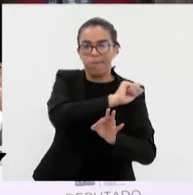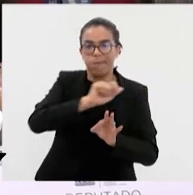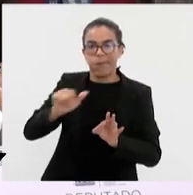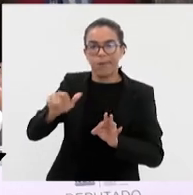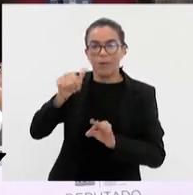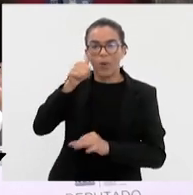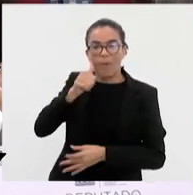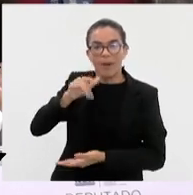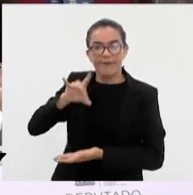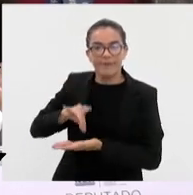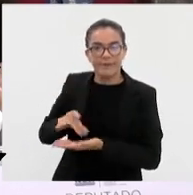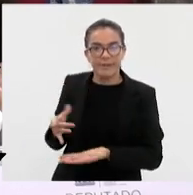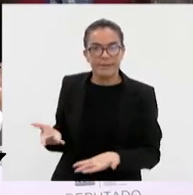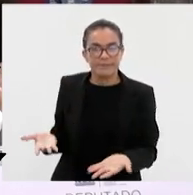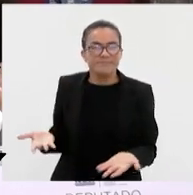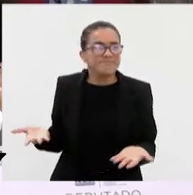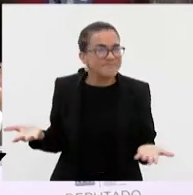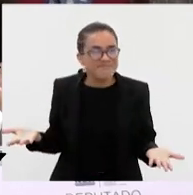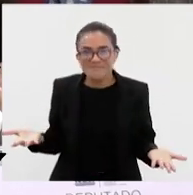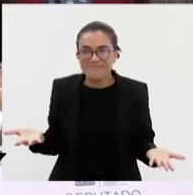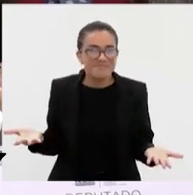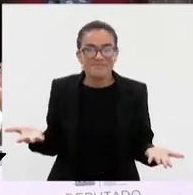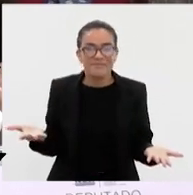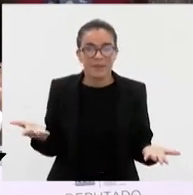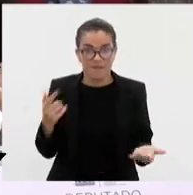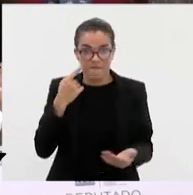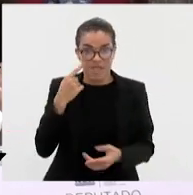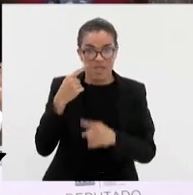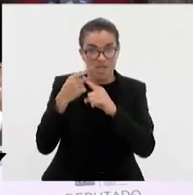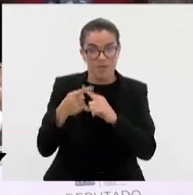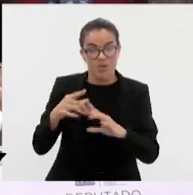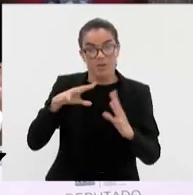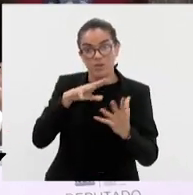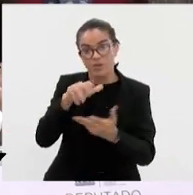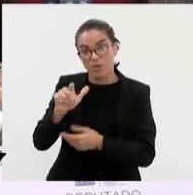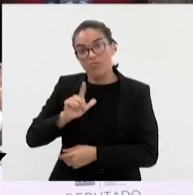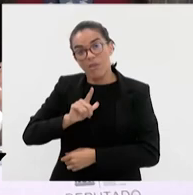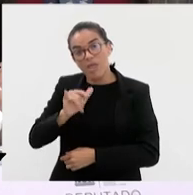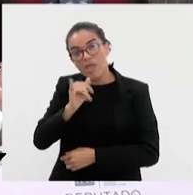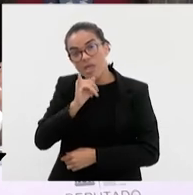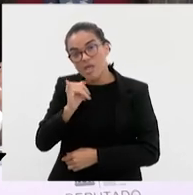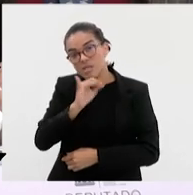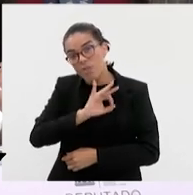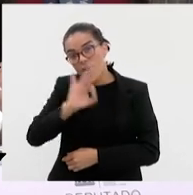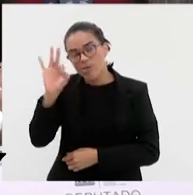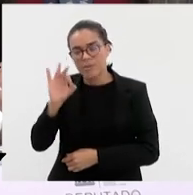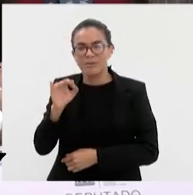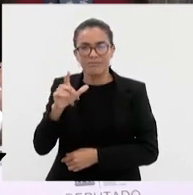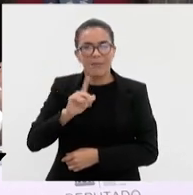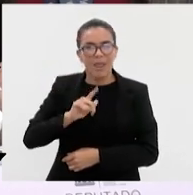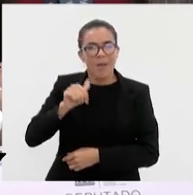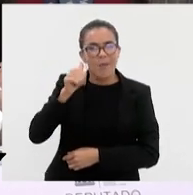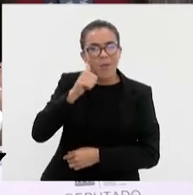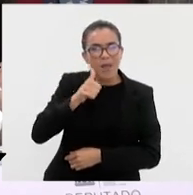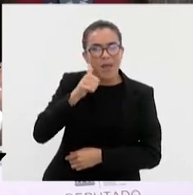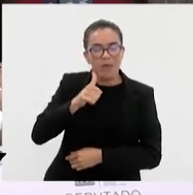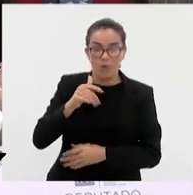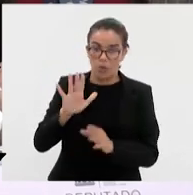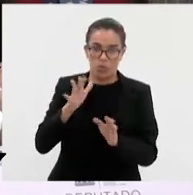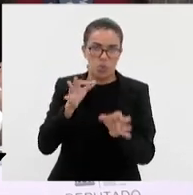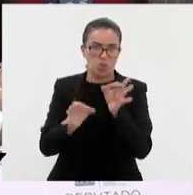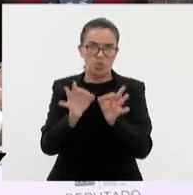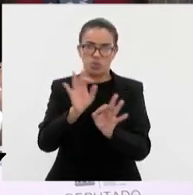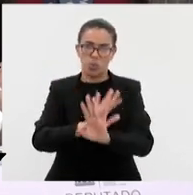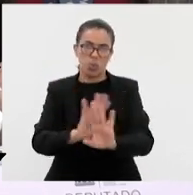Vocês querem olhar o último campeonato mundial, que nós temos, inclusive, um exemplo, não preciso nem citar o nome da atleta, eu não estou julgando,